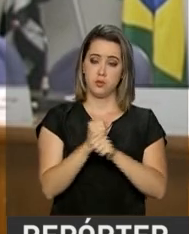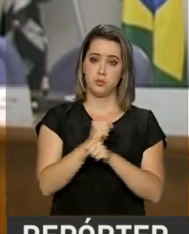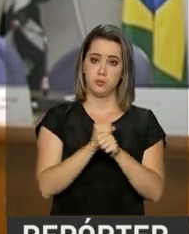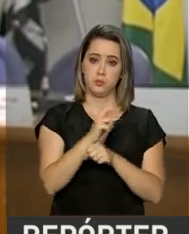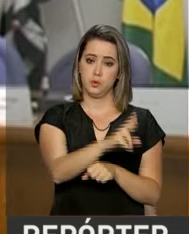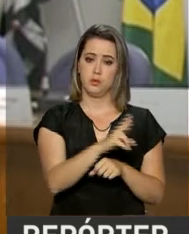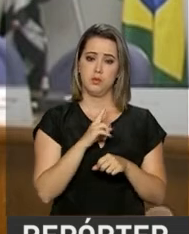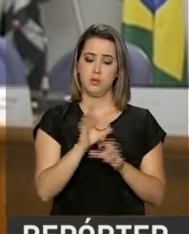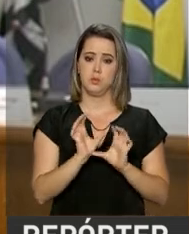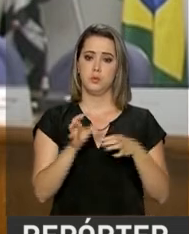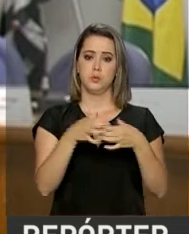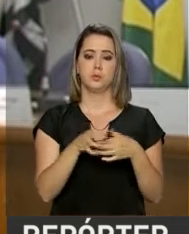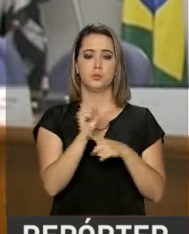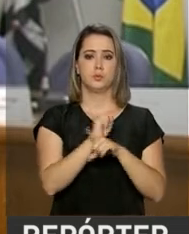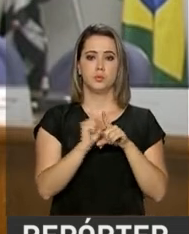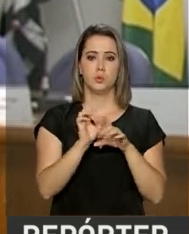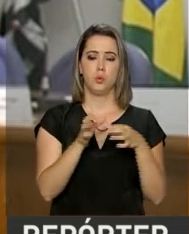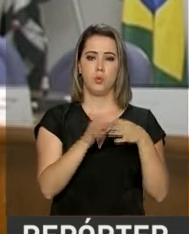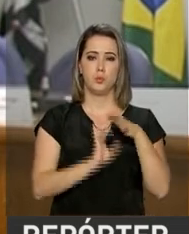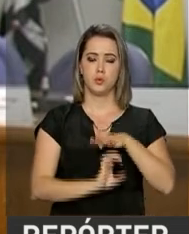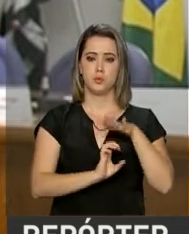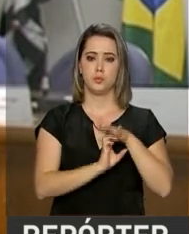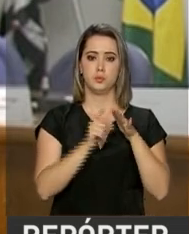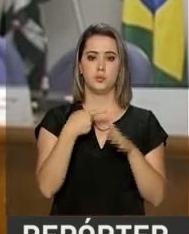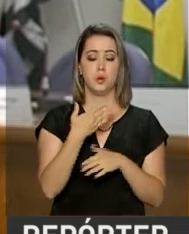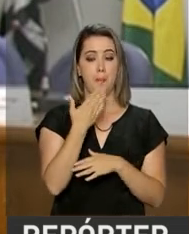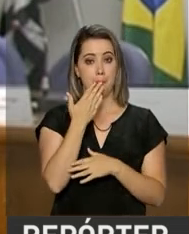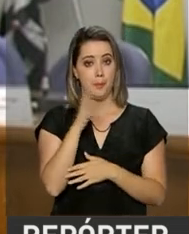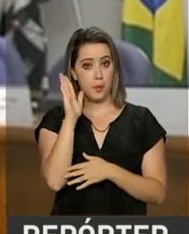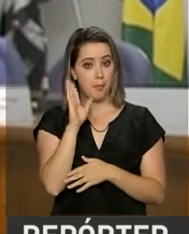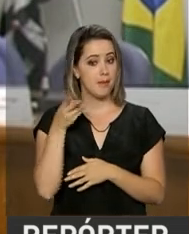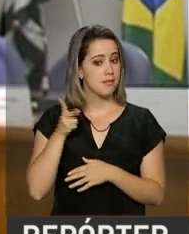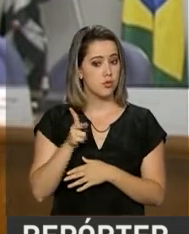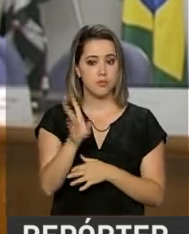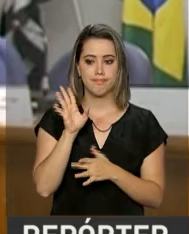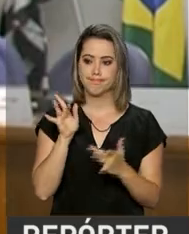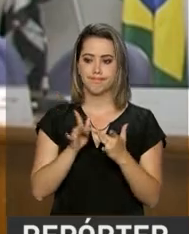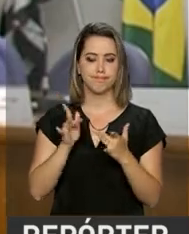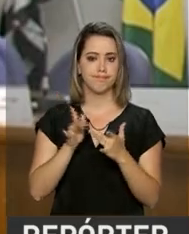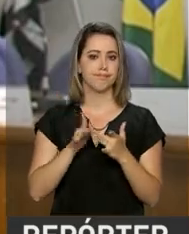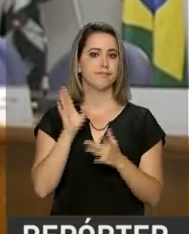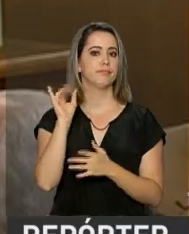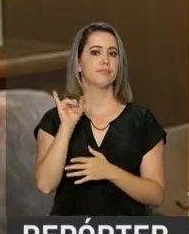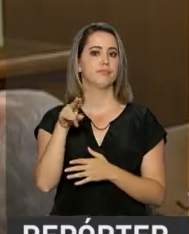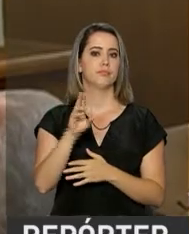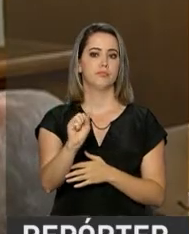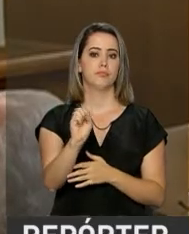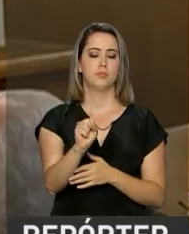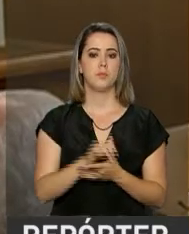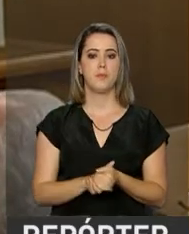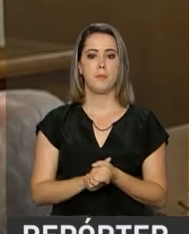como resposta dos integrantes da Associação Comercial de São Paulo a promessa de apoio incondicional à reforma da Previdência. O